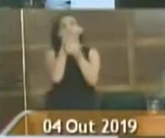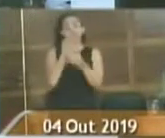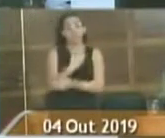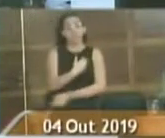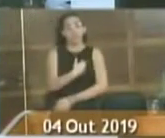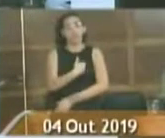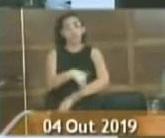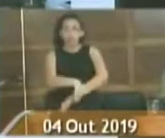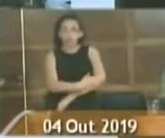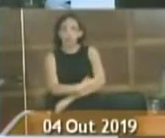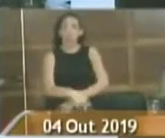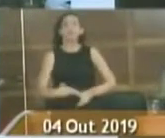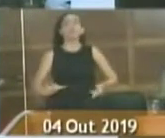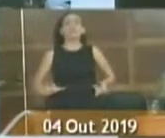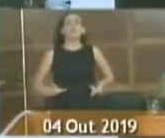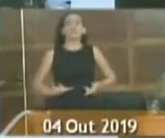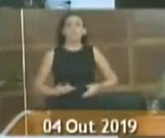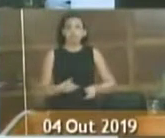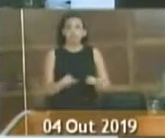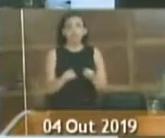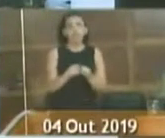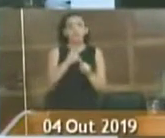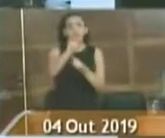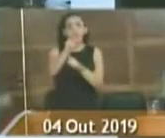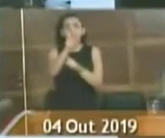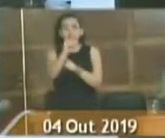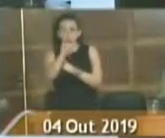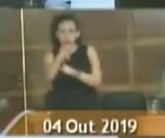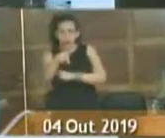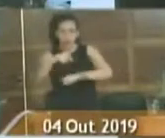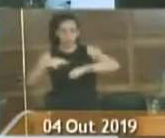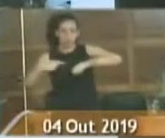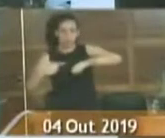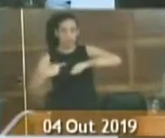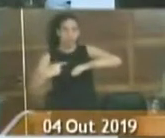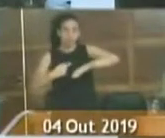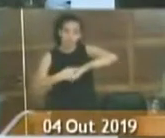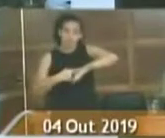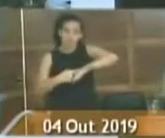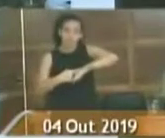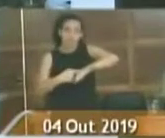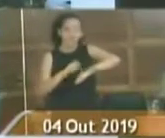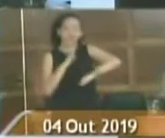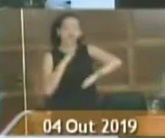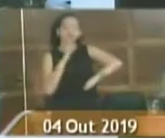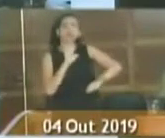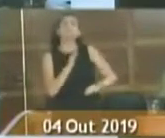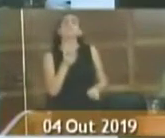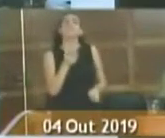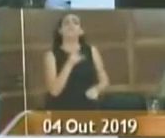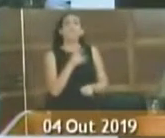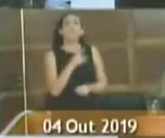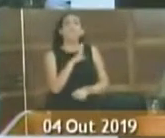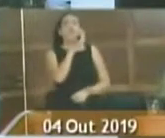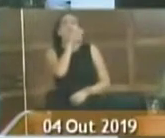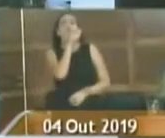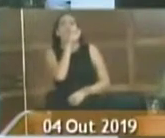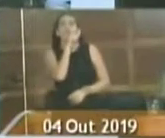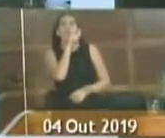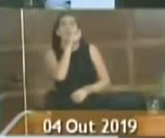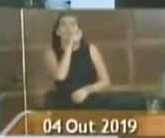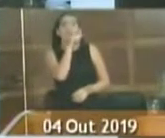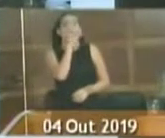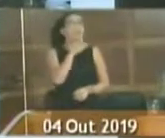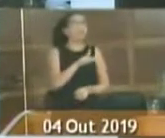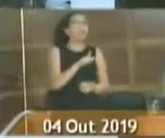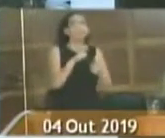momento da castração, eles são chipados, inserido um chip de identificação. A gente consegue identificar onde esse animal...